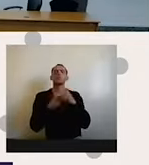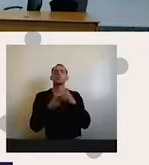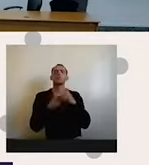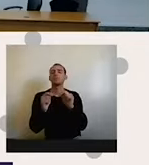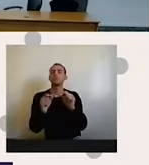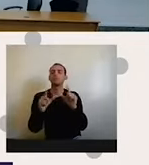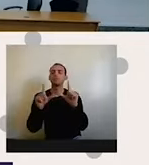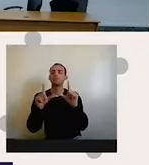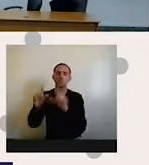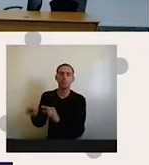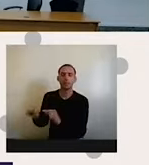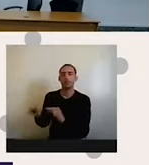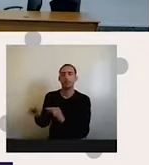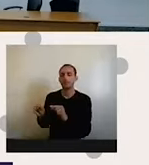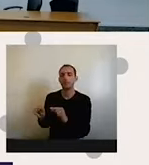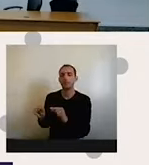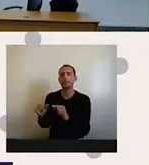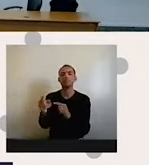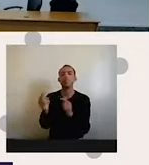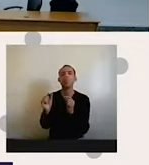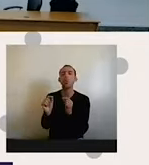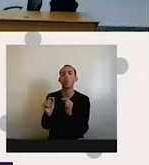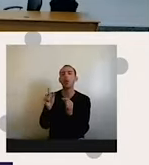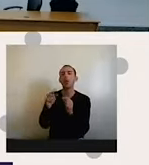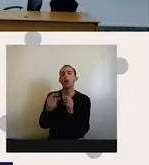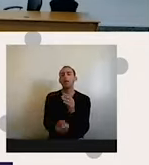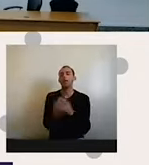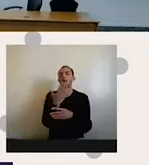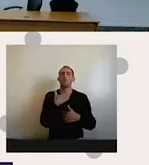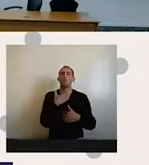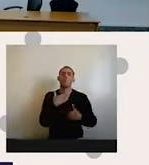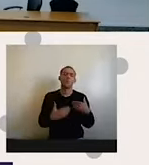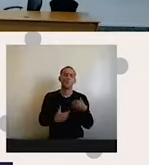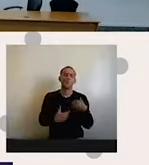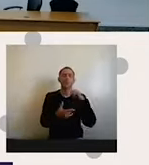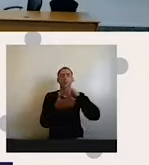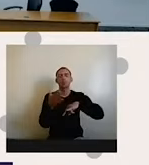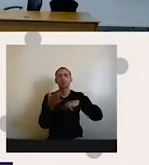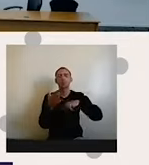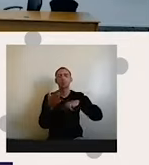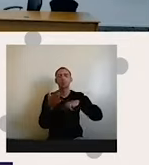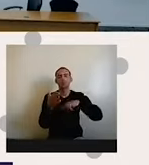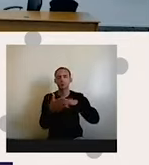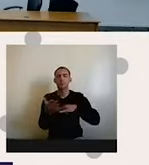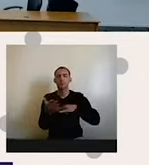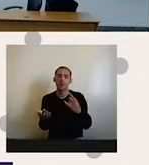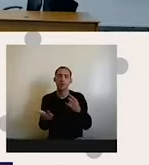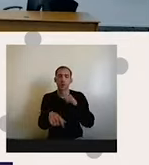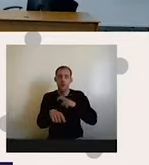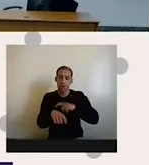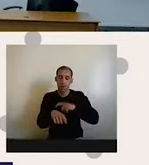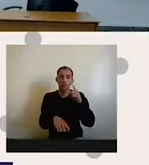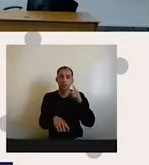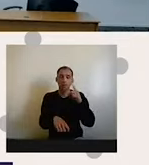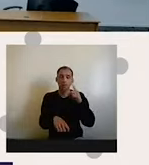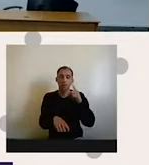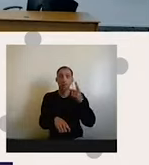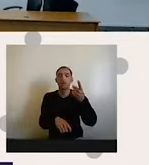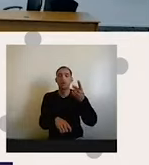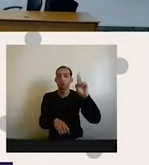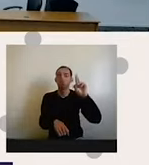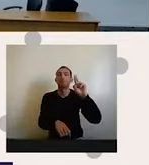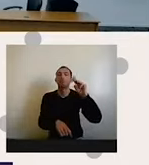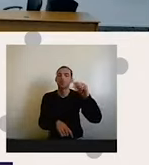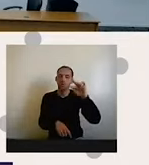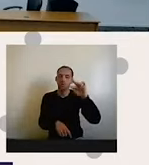a hora que o doutor Mário levar para o juiz vai falar, está certo. Número elevado de casos. E